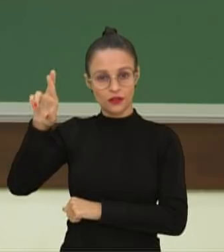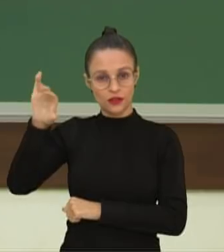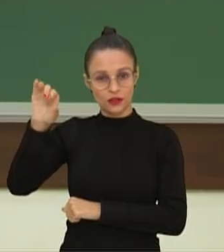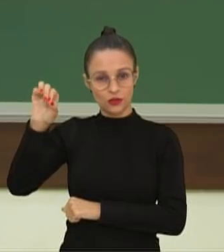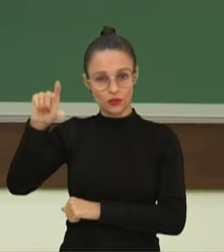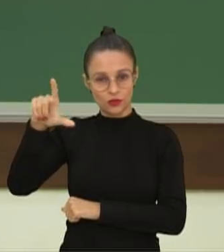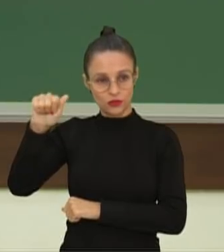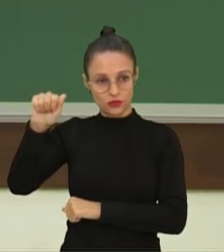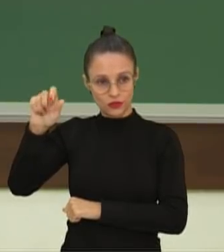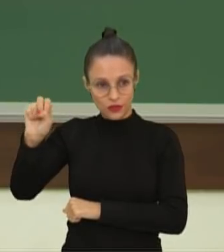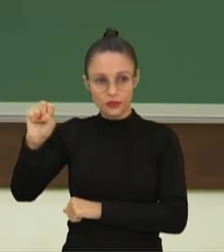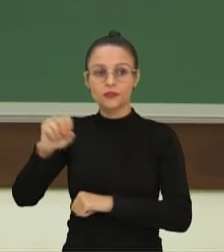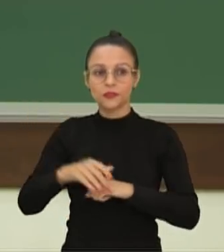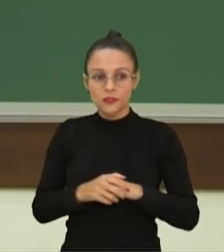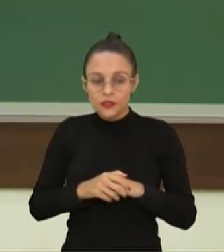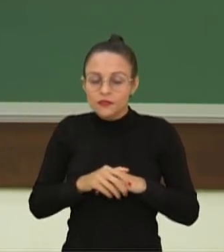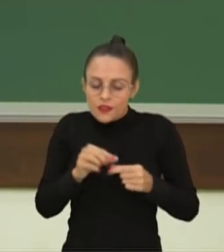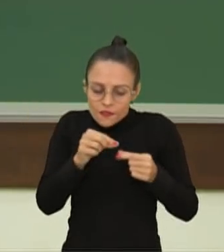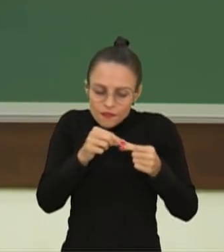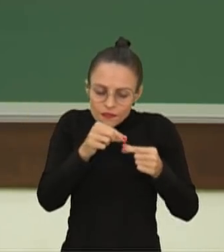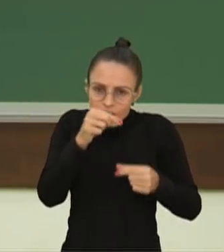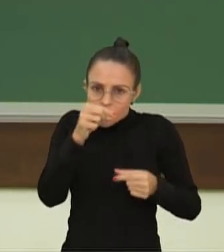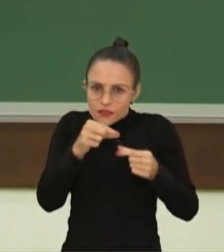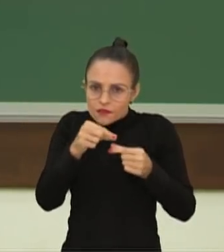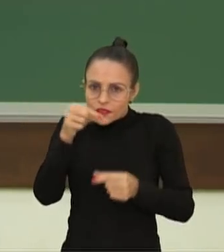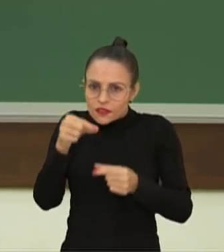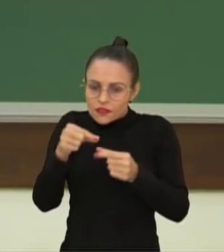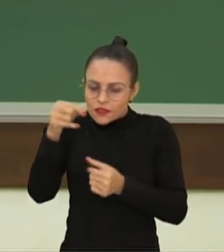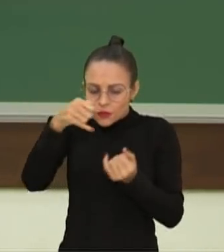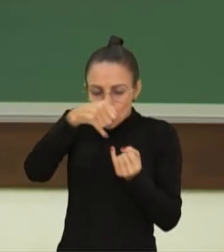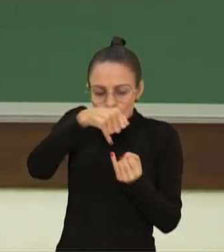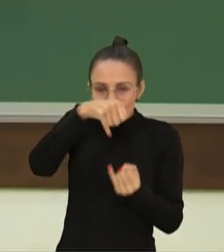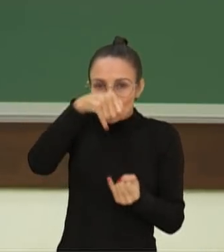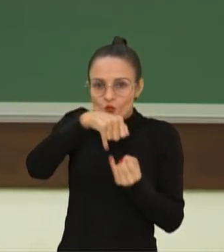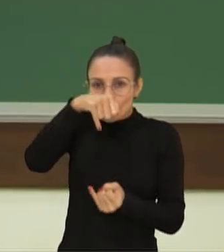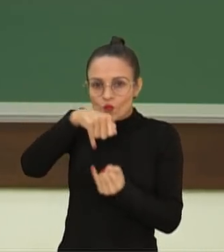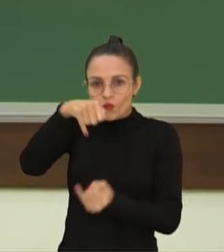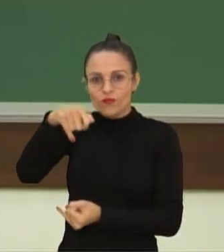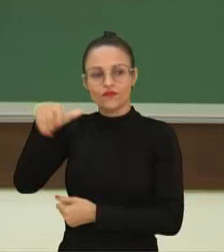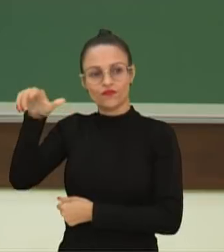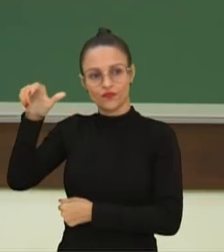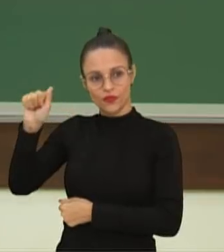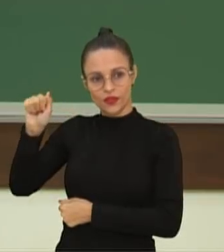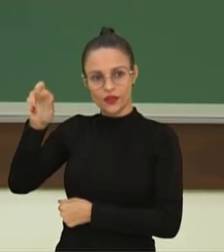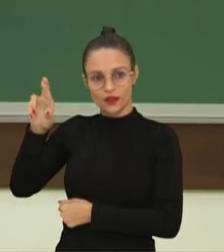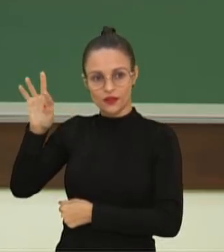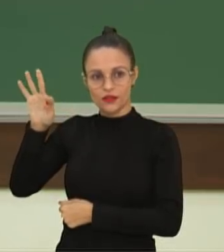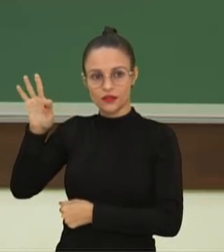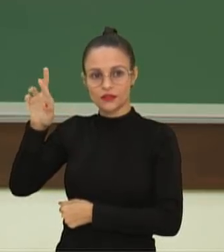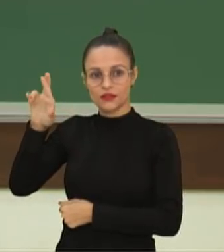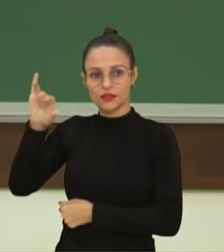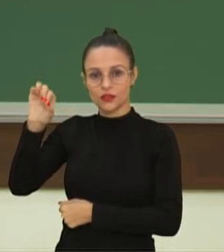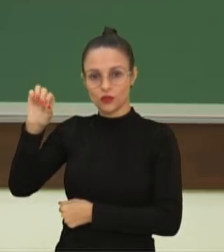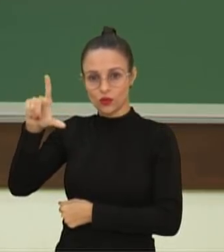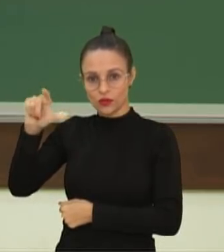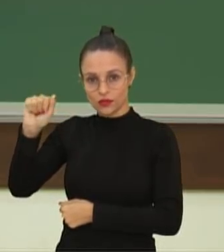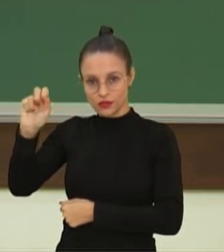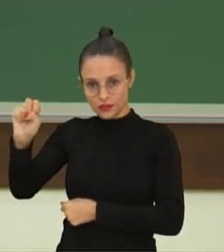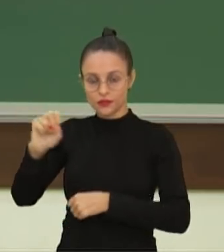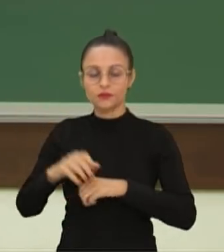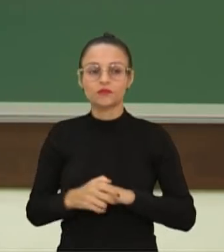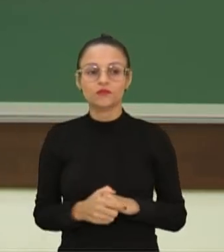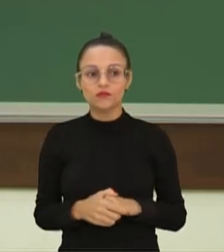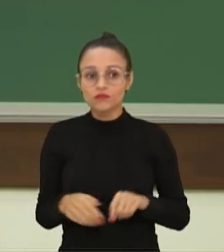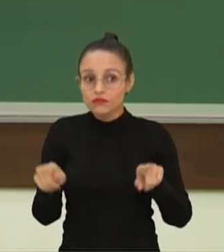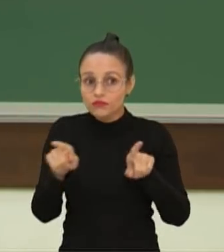no corpo. À medida que elas vão ficando mais finas, a gente denomina daí de arteríolas. E outra